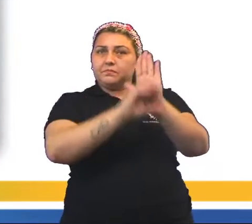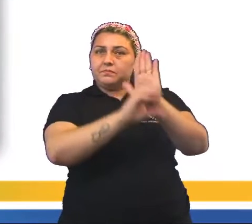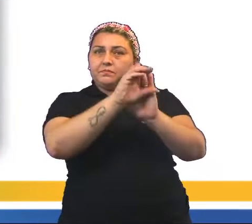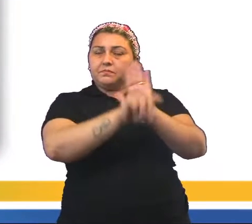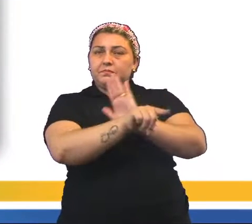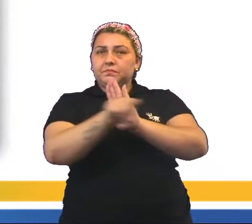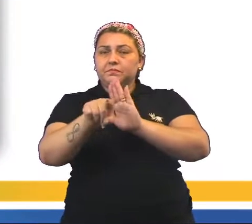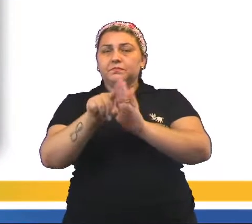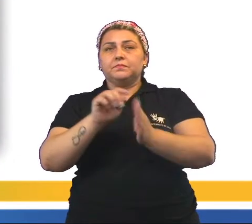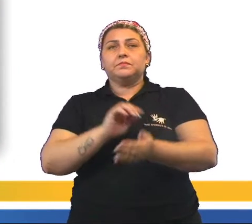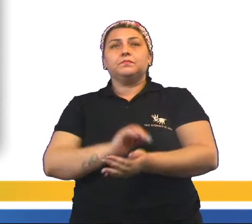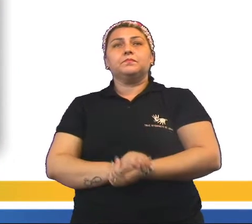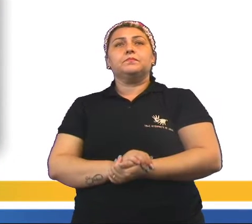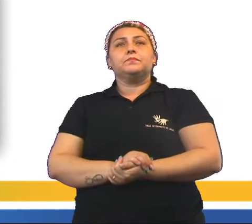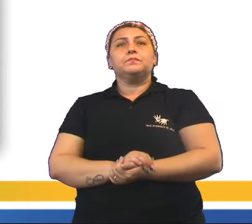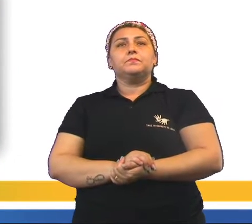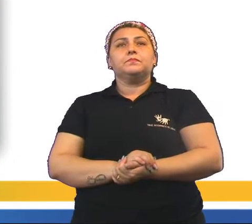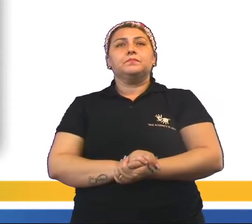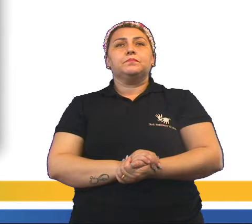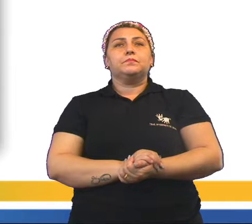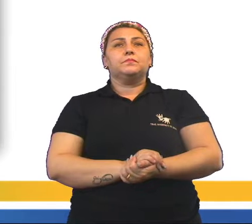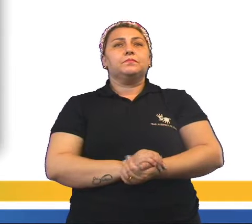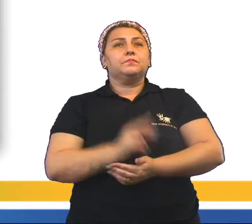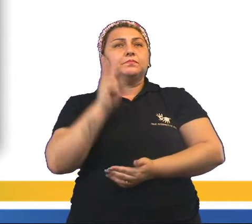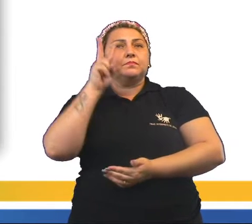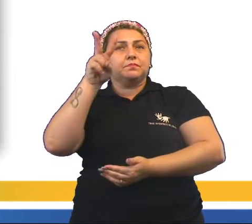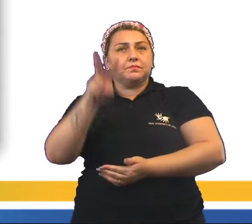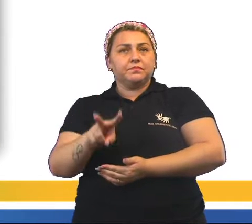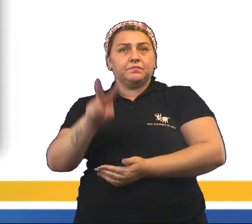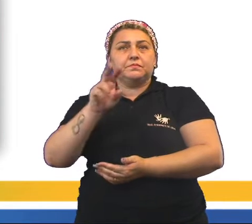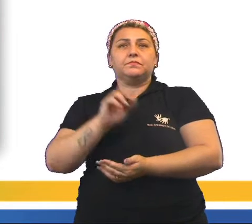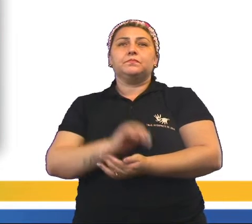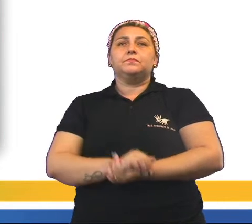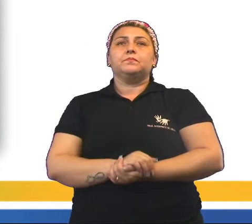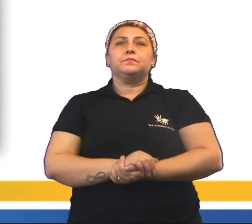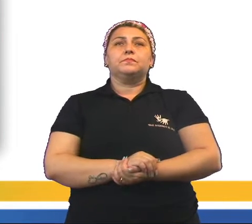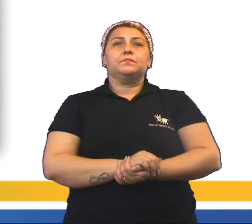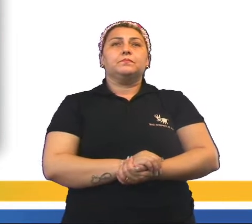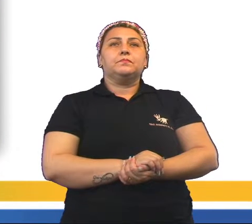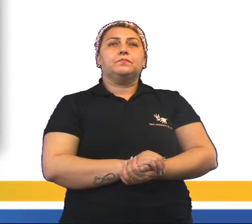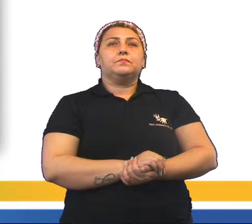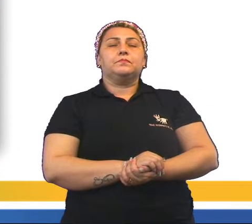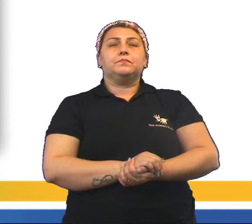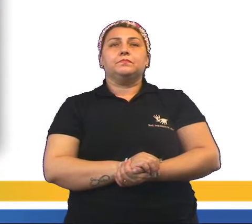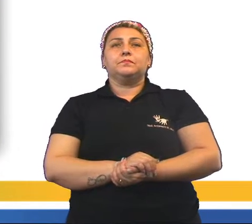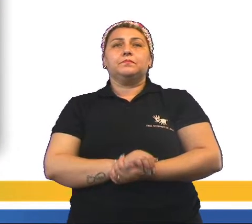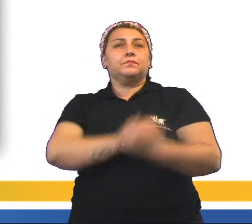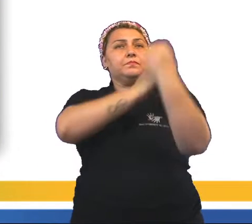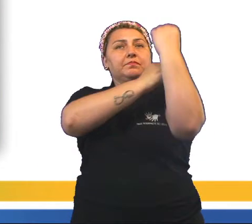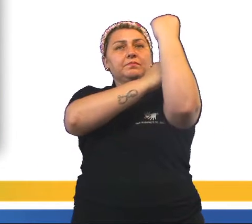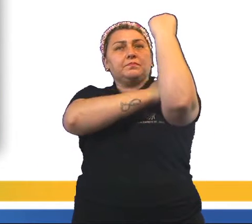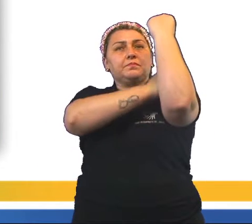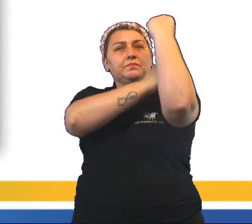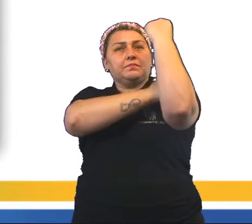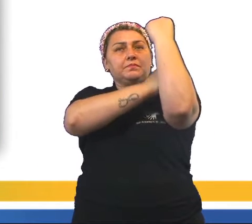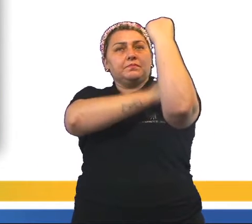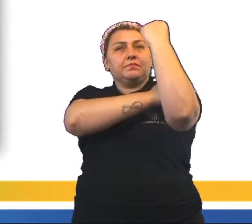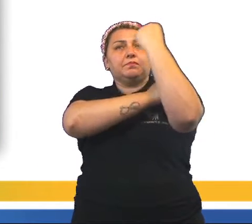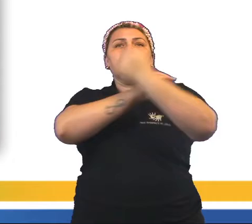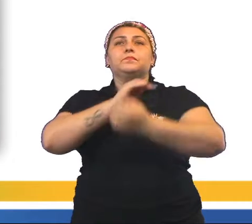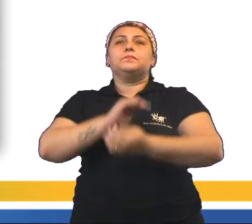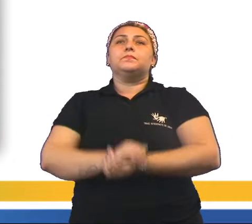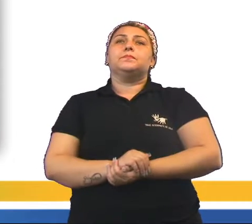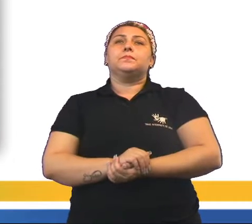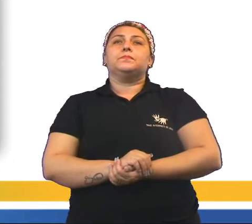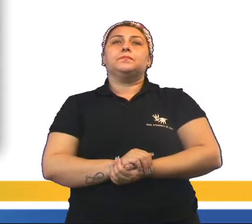todos vocês. Então, vocês podem aí visualizar e acompanhar a leitura. Feminismo, doutrina